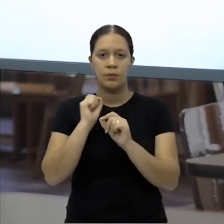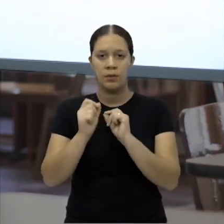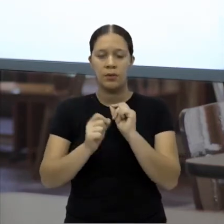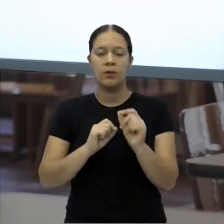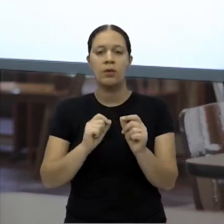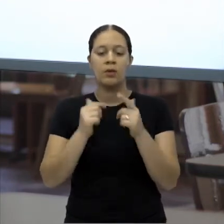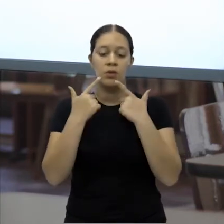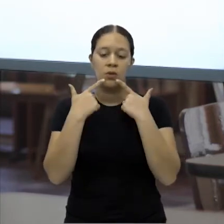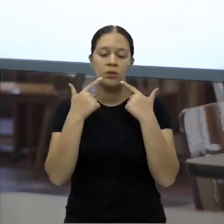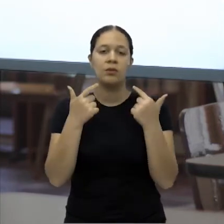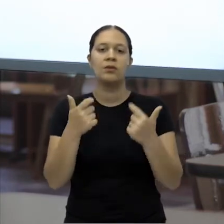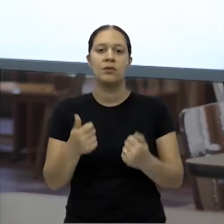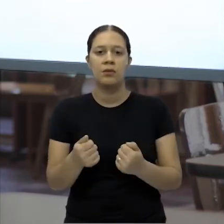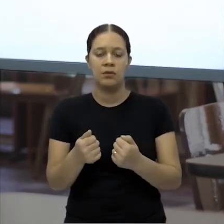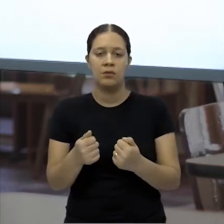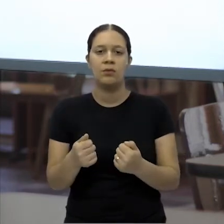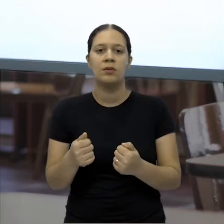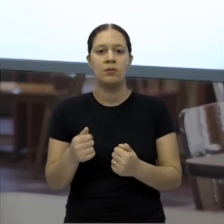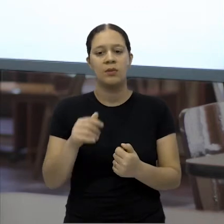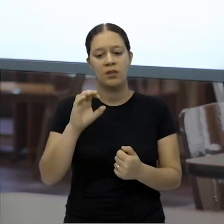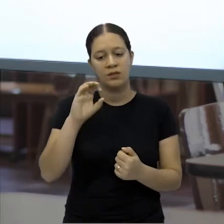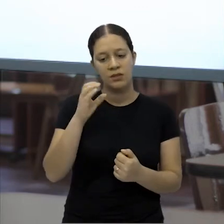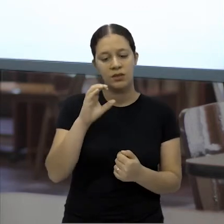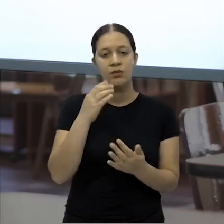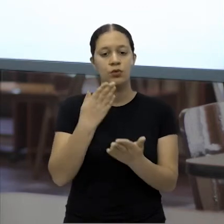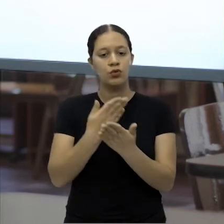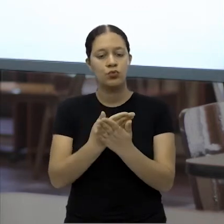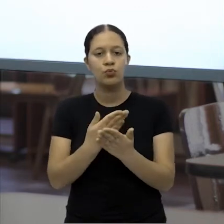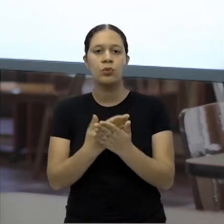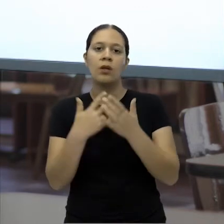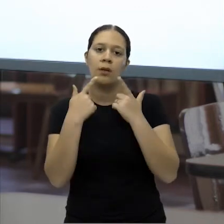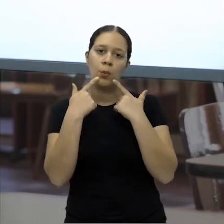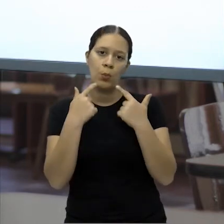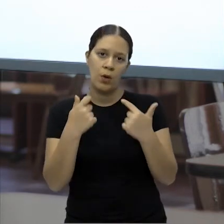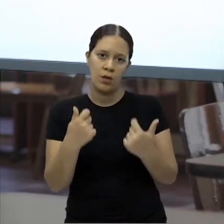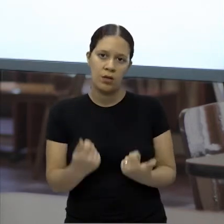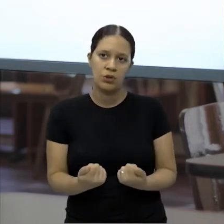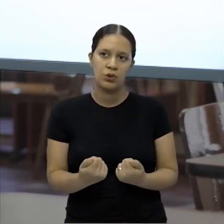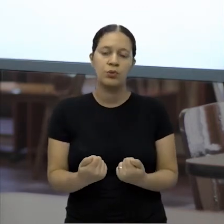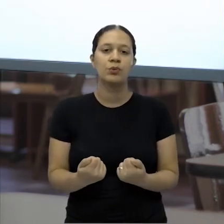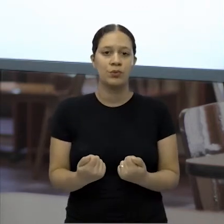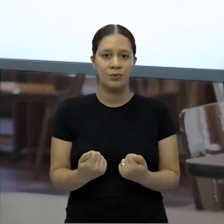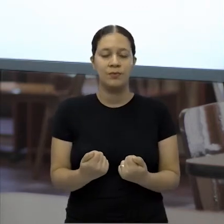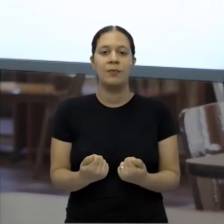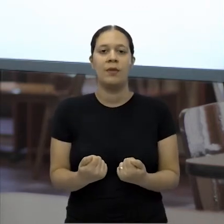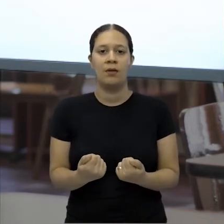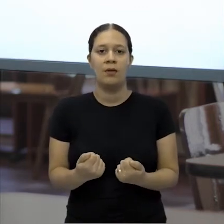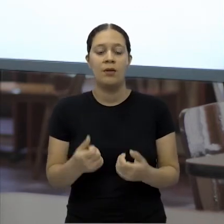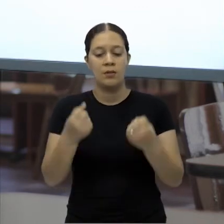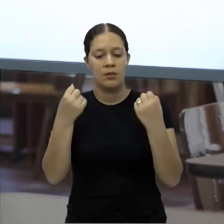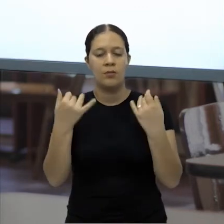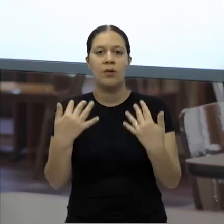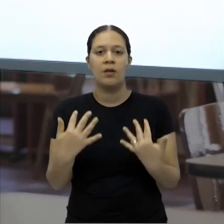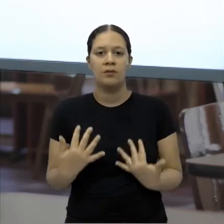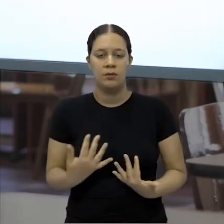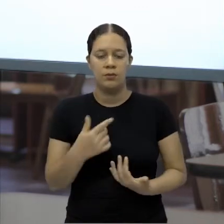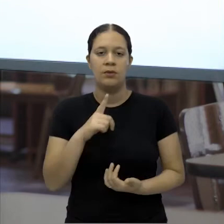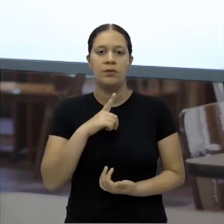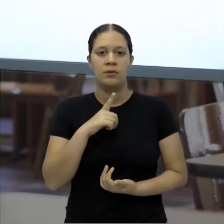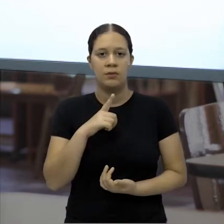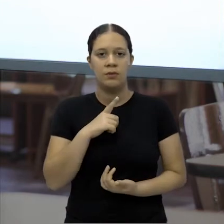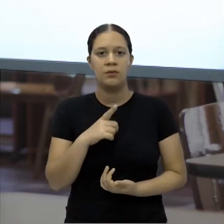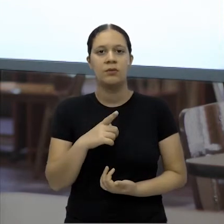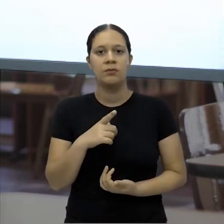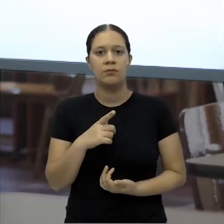que linguística é a ciência que estuda a linguagem. Talvez vocês não soubessem disso. Por isso que a explicação existe. E